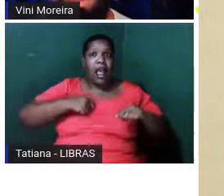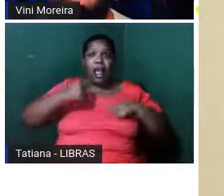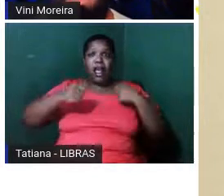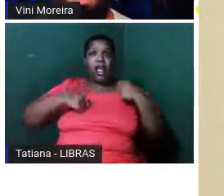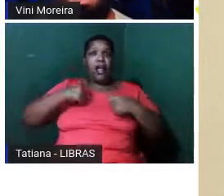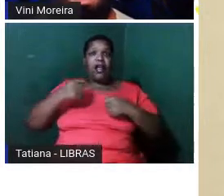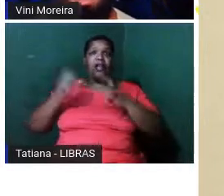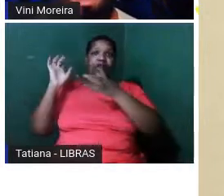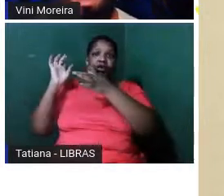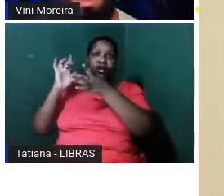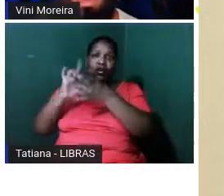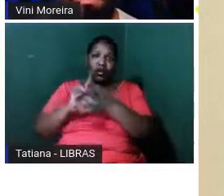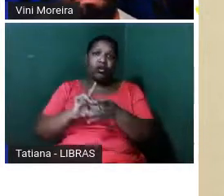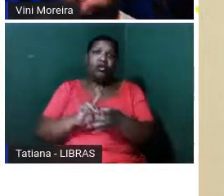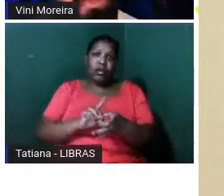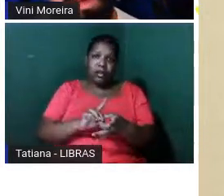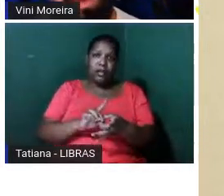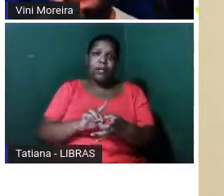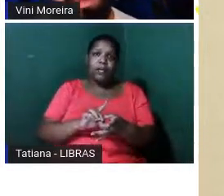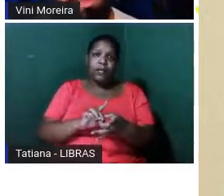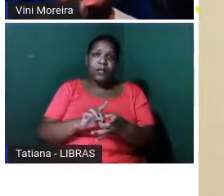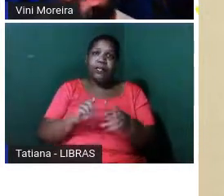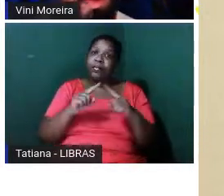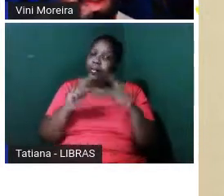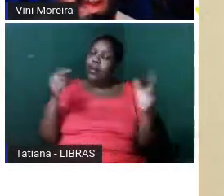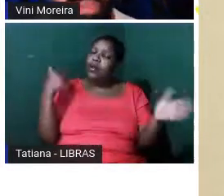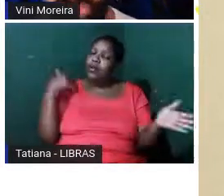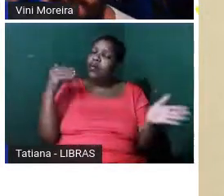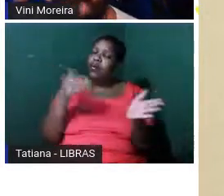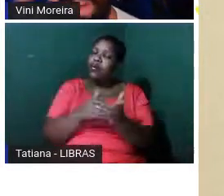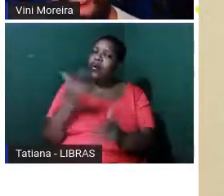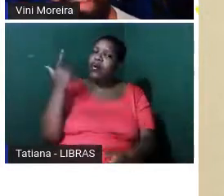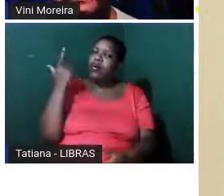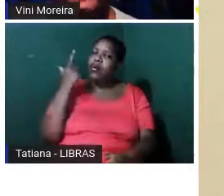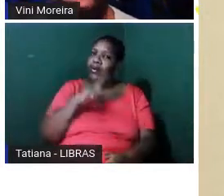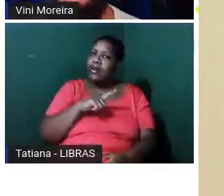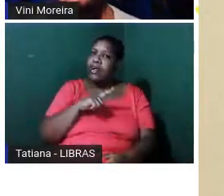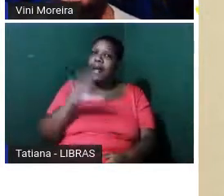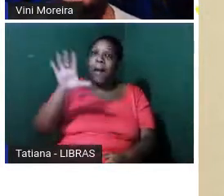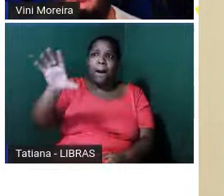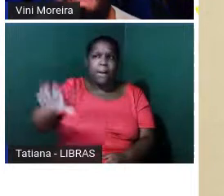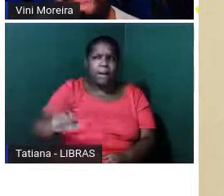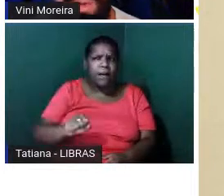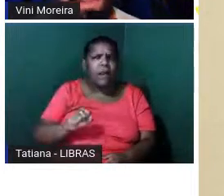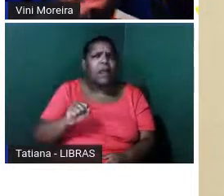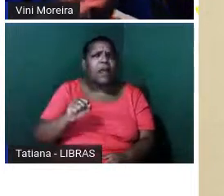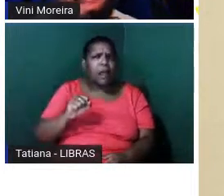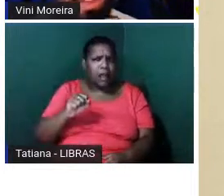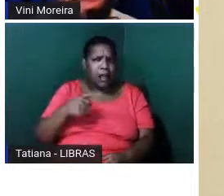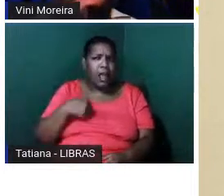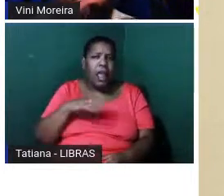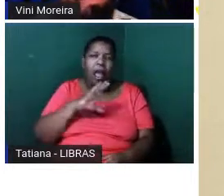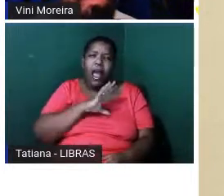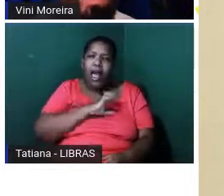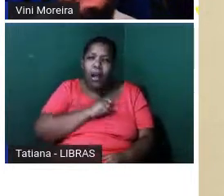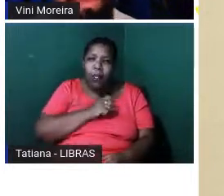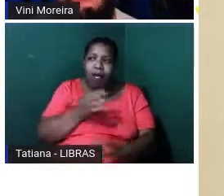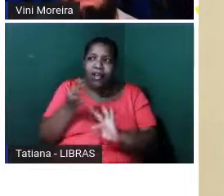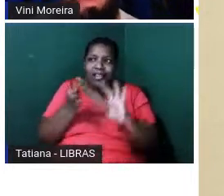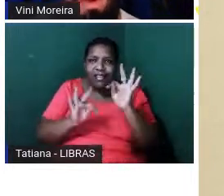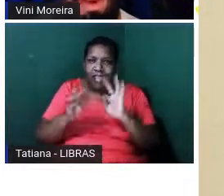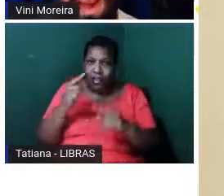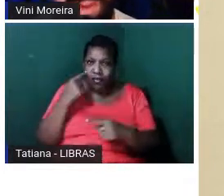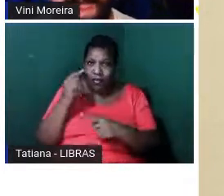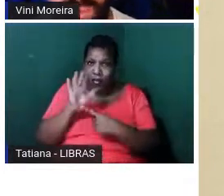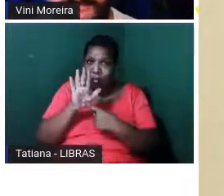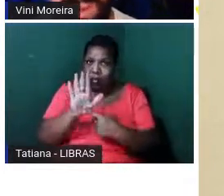criar esse contexto É mas no final consegui e eu peguei muito muito amor por essa técnica eu vou